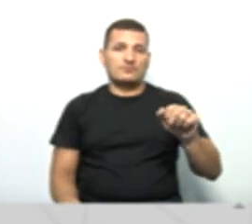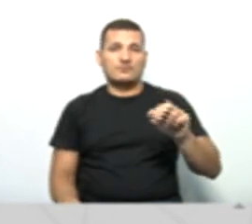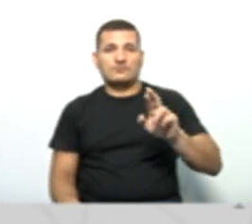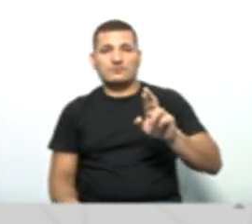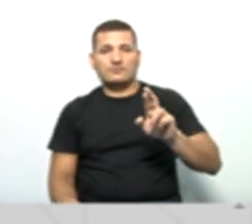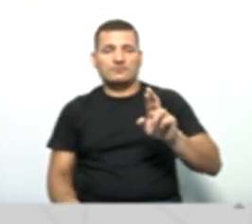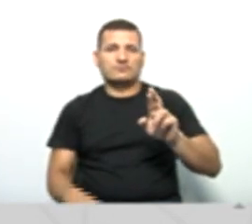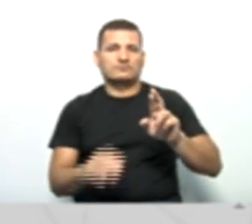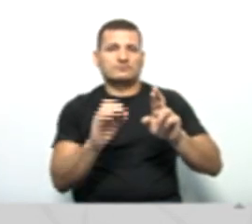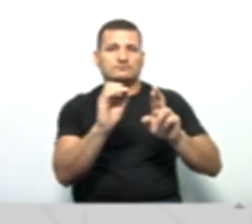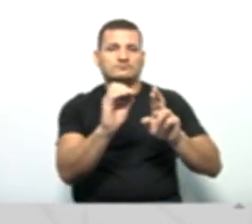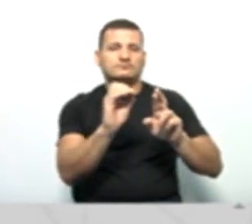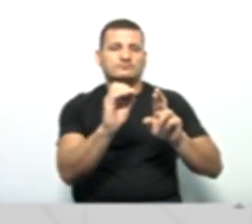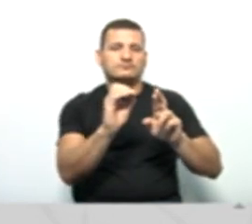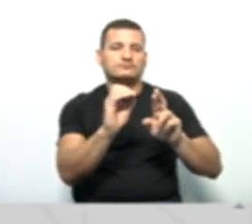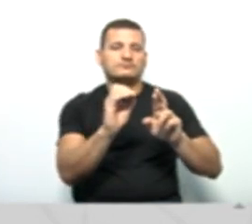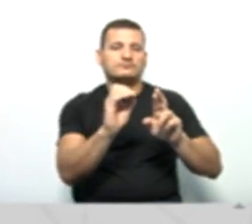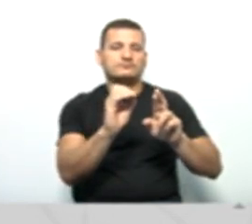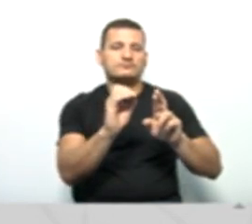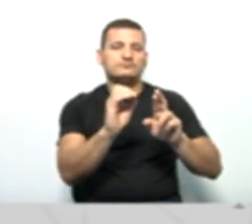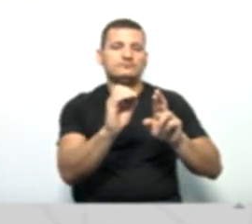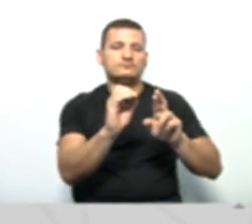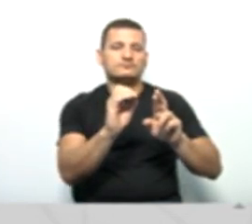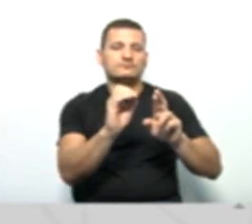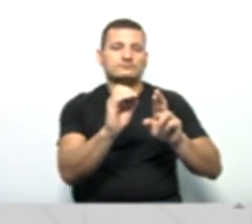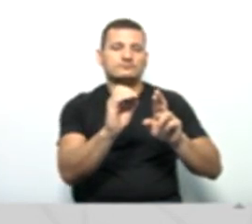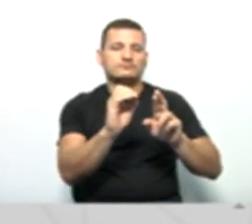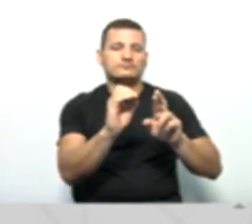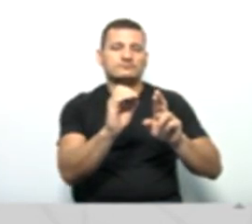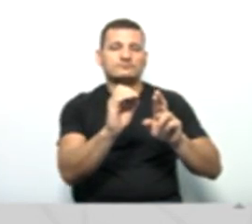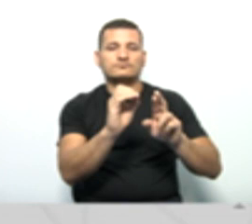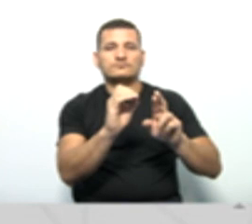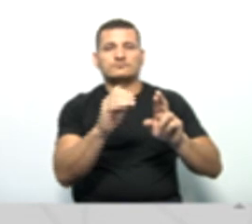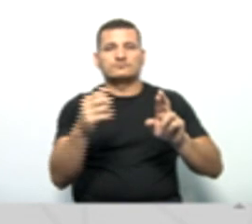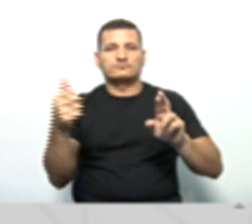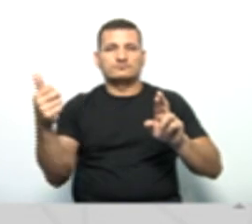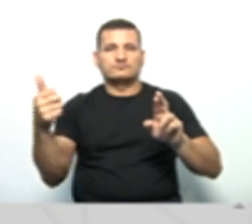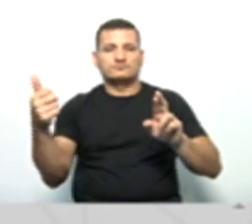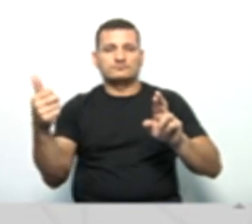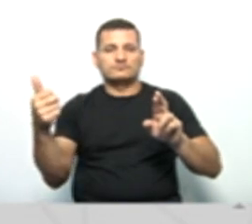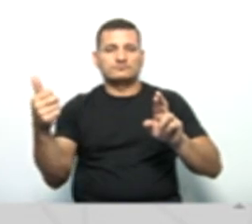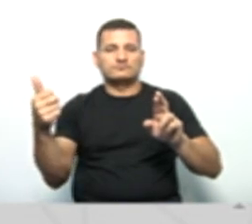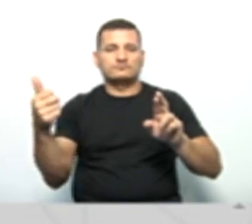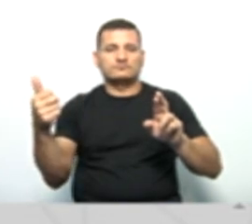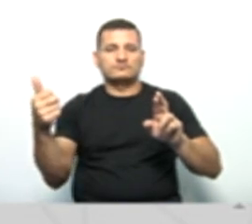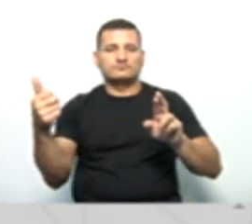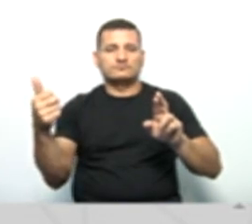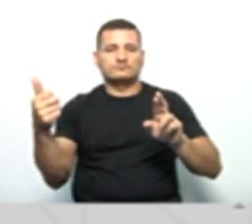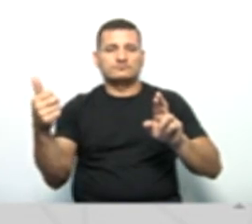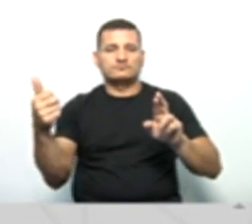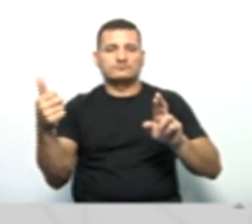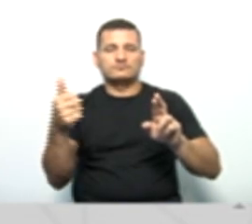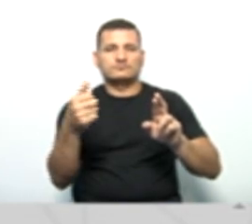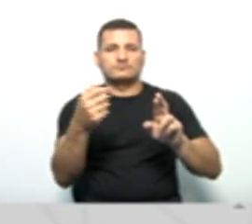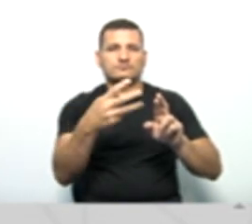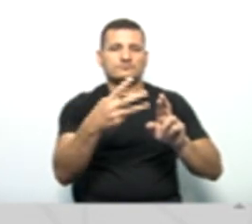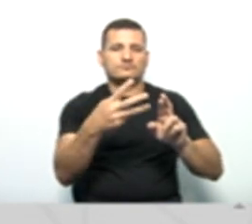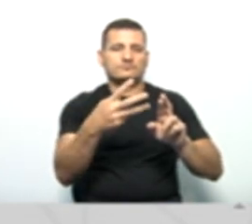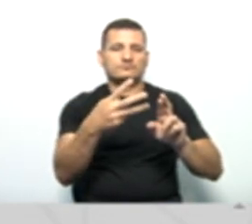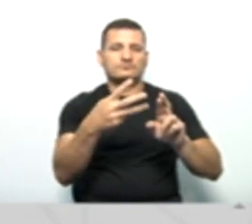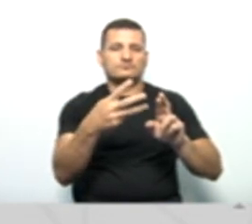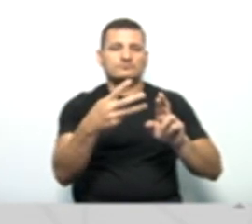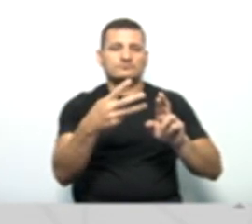quero a primeira posição. Então, tá vendo? O índice é 0, que é a primeira posição. Então, ele tá qual que está na primeira posição? O